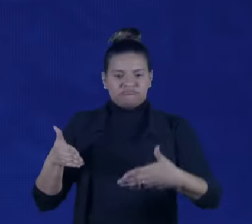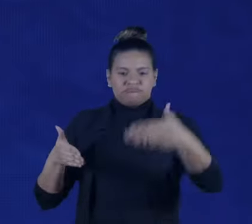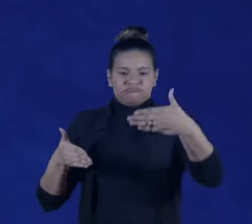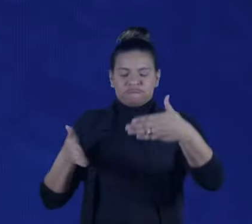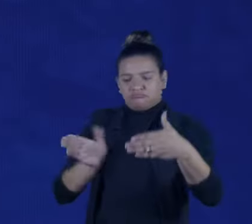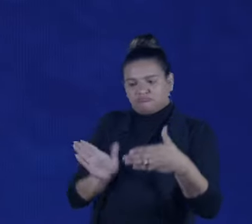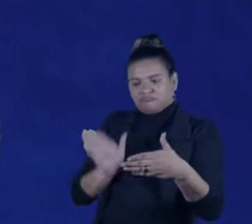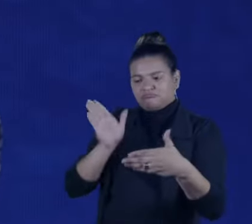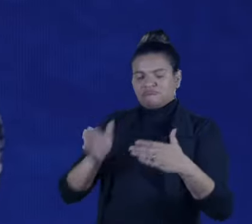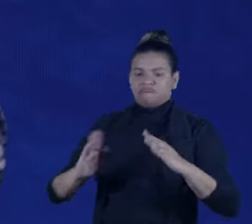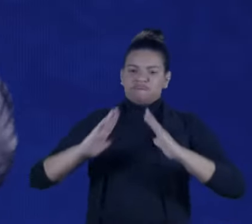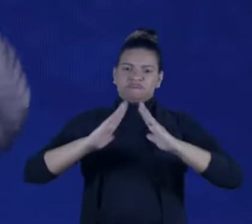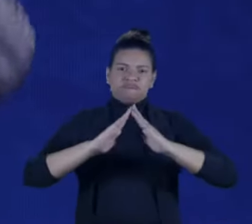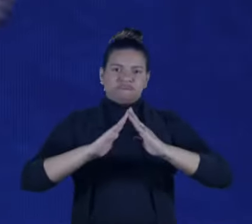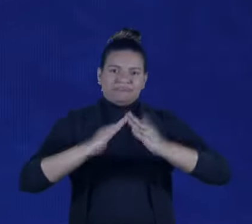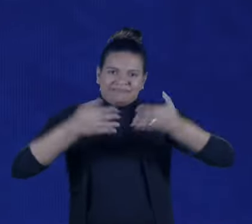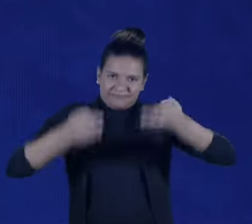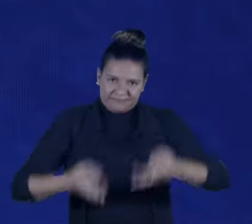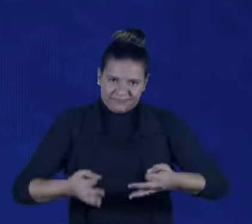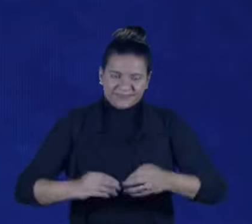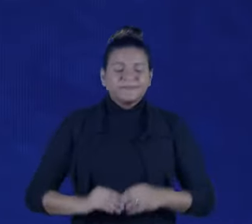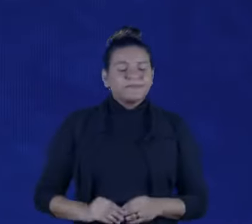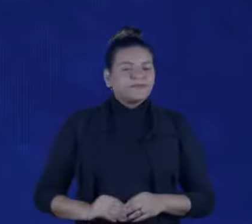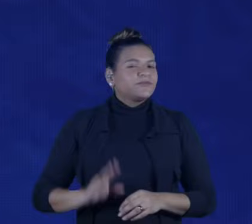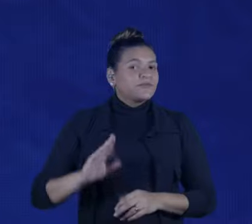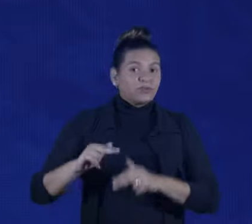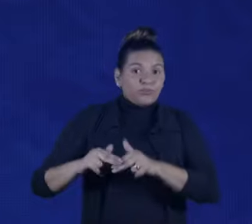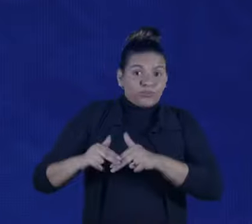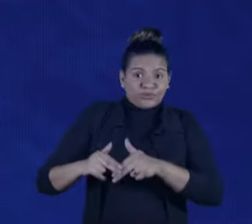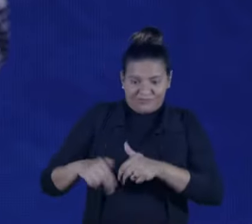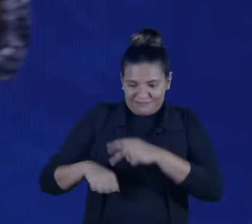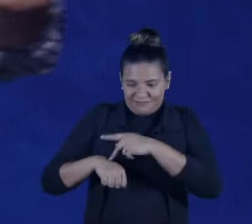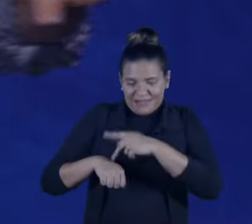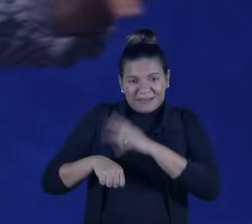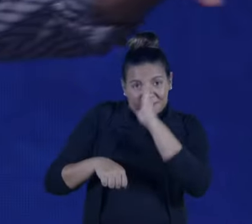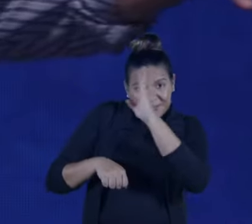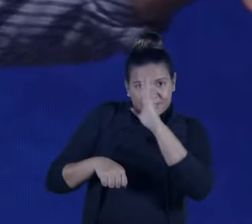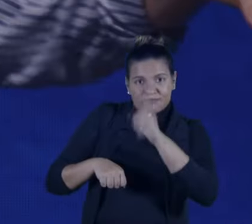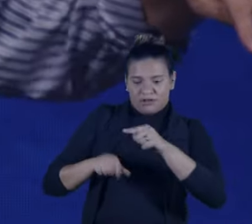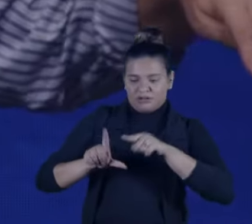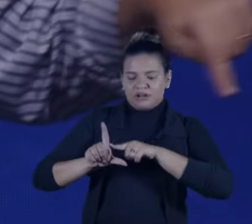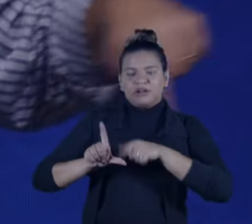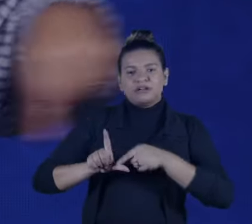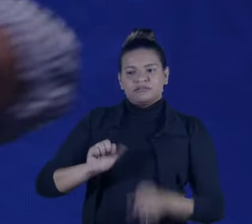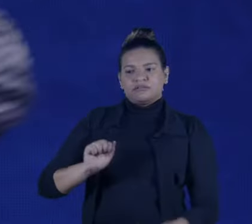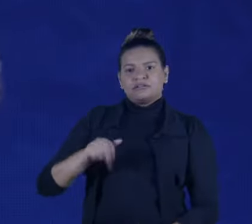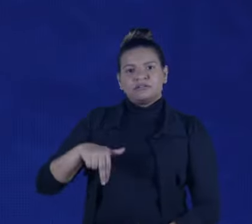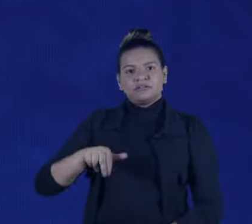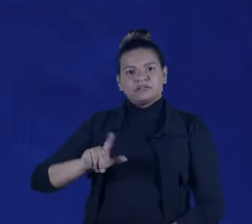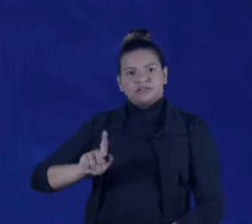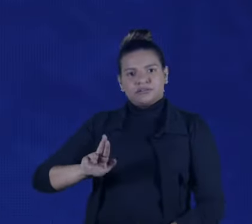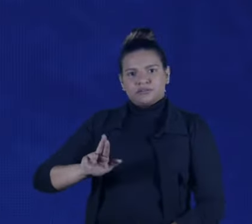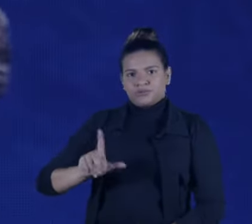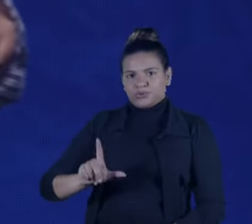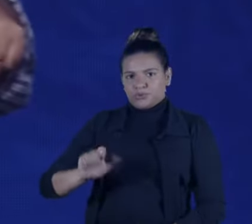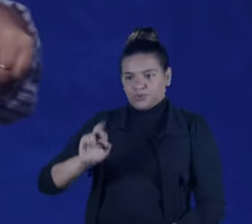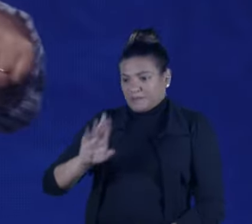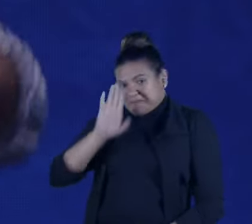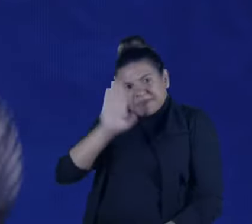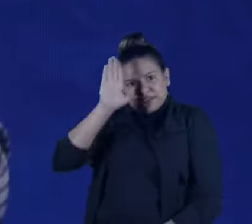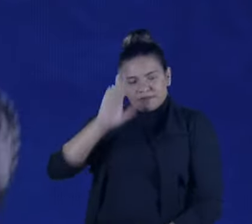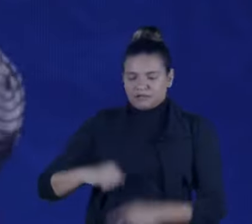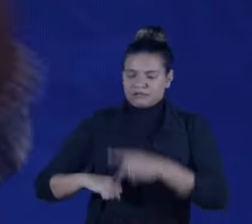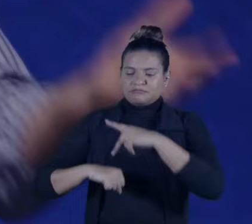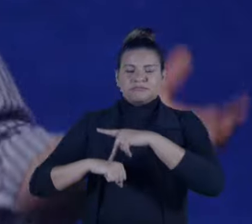era o início de uma fundação. A partir daquela pedra angular, todas as demais pedras eram